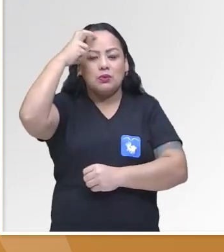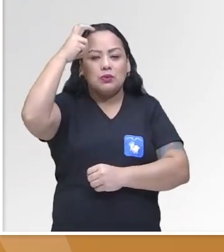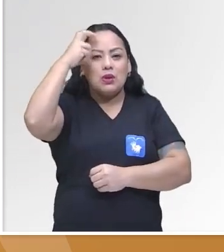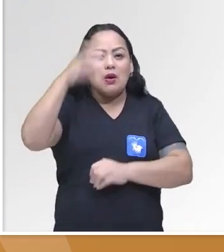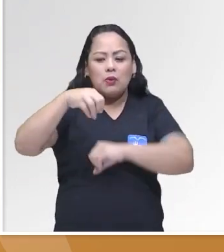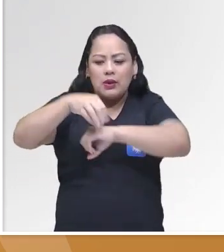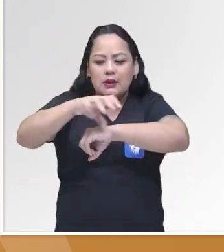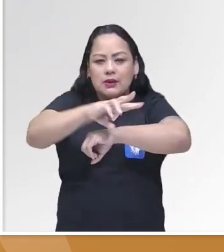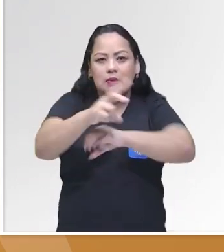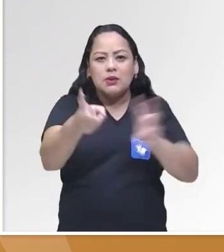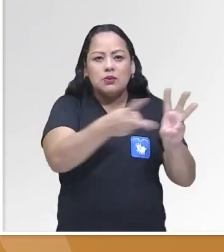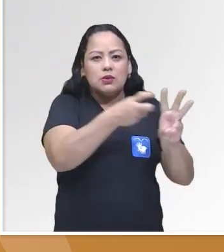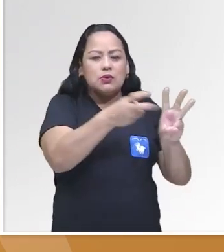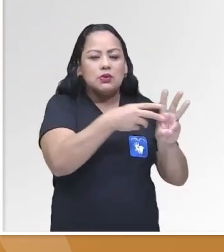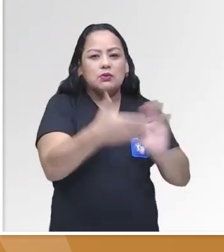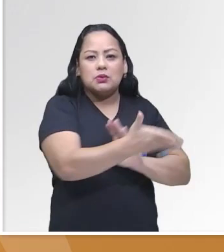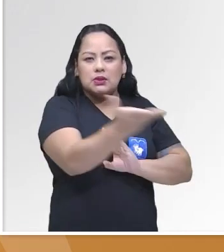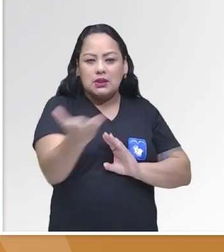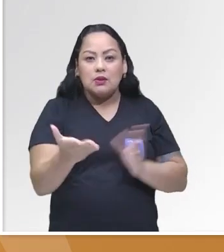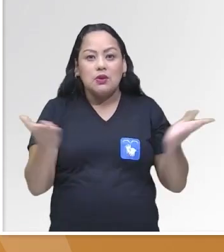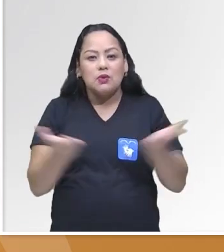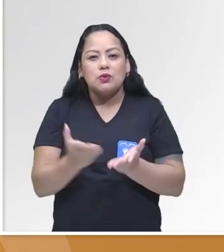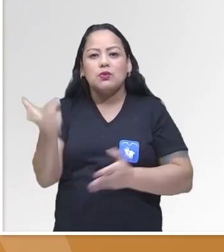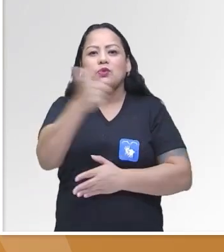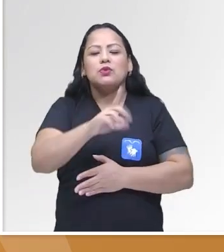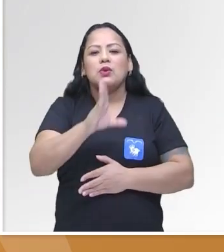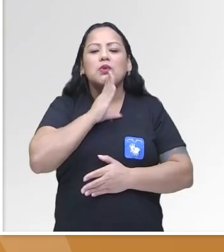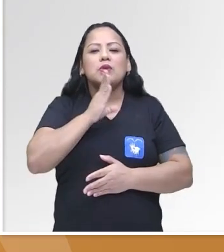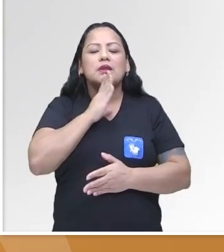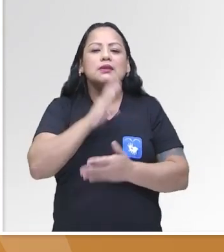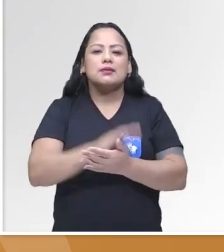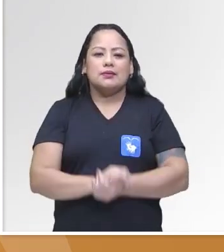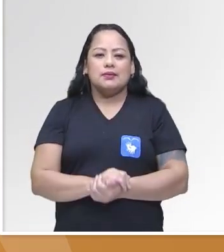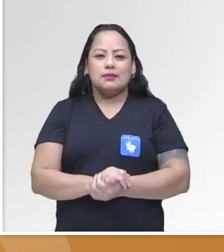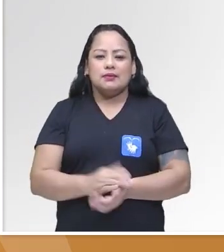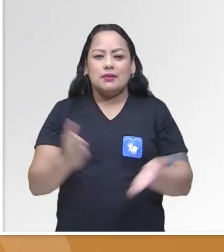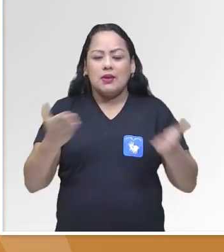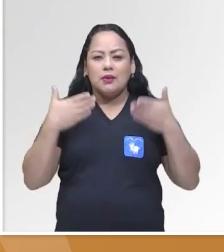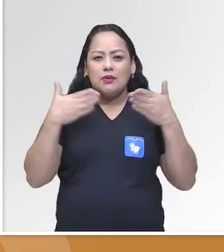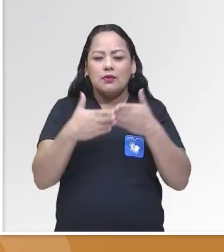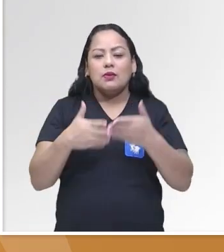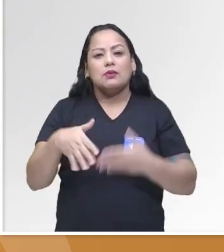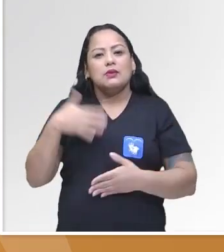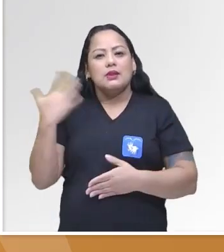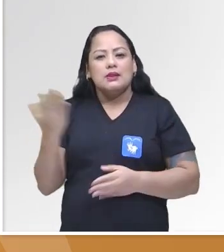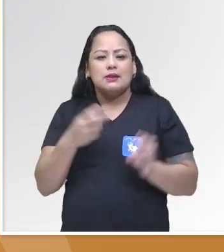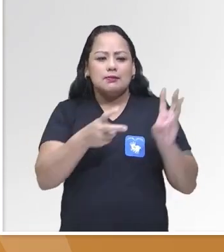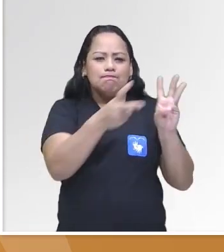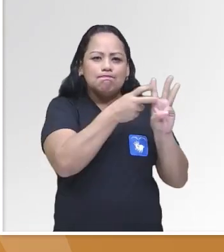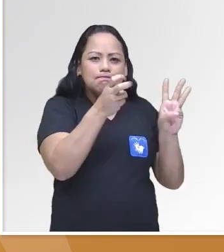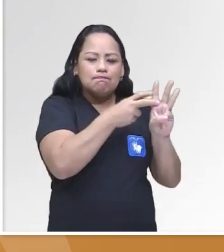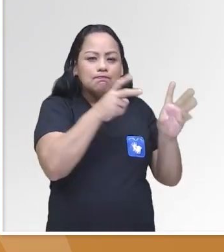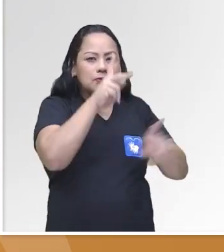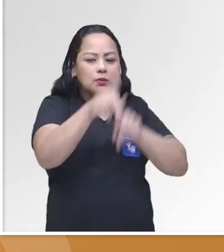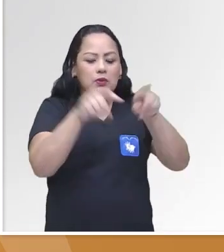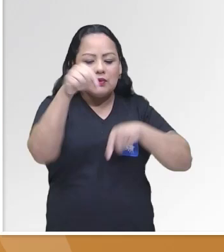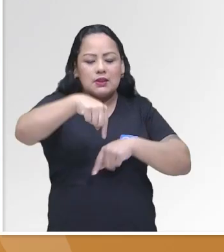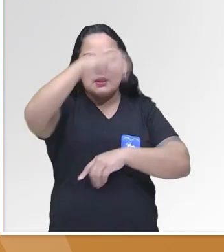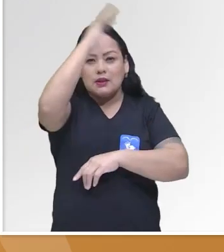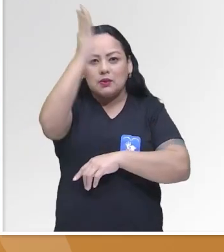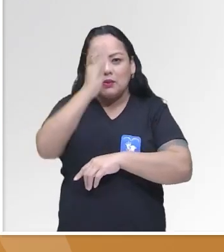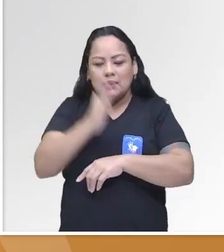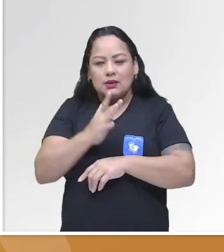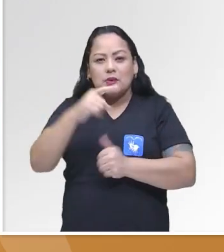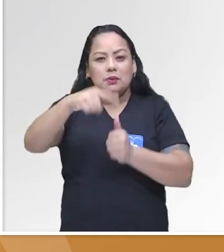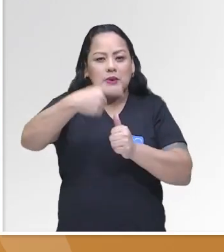vão ver ainda mais sobre essa temática, tudo bem? Então, nós vamos falar precisamente desses povos indígenas no Brasil. Vamos fazer